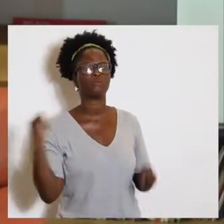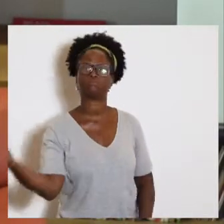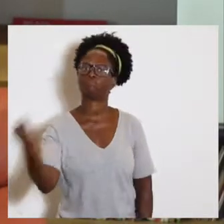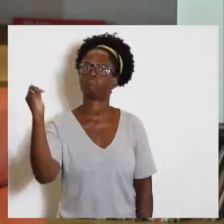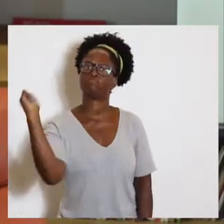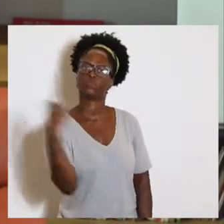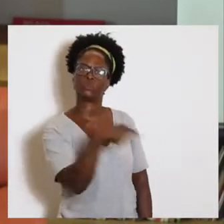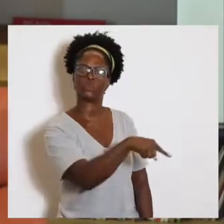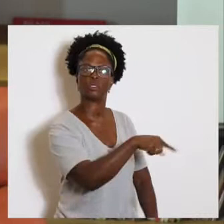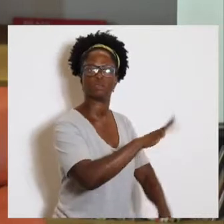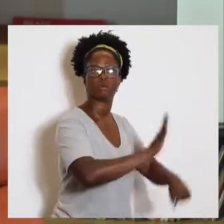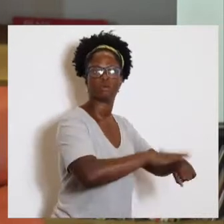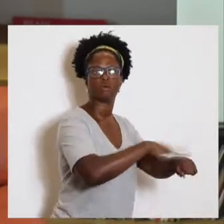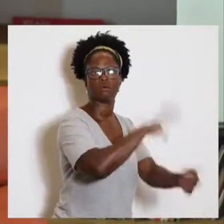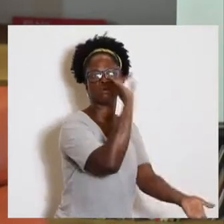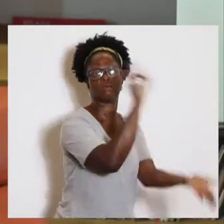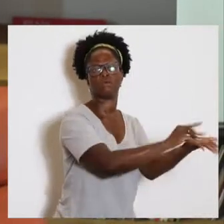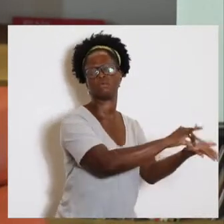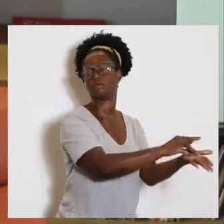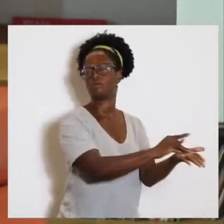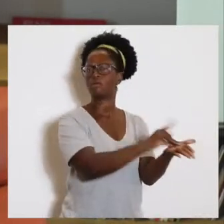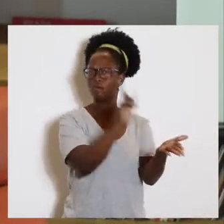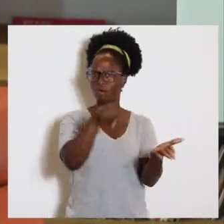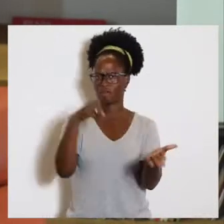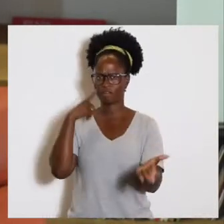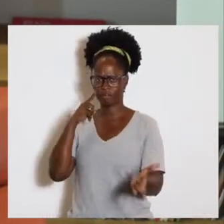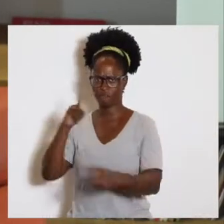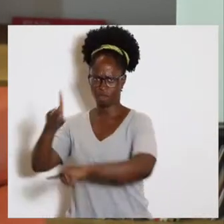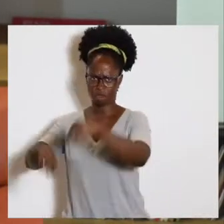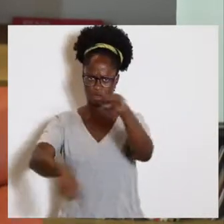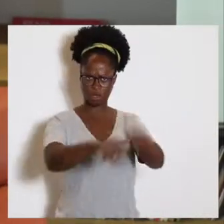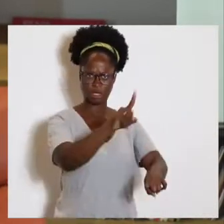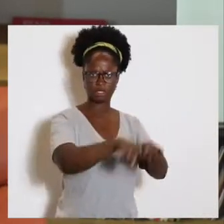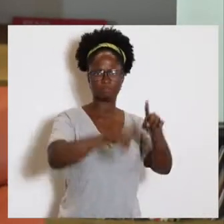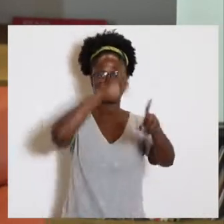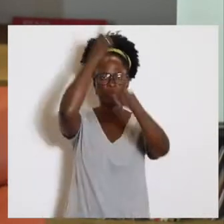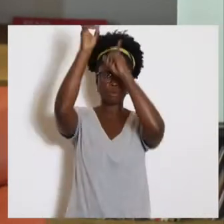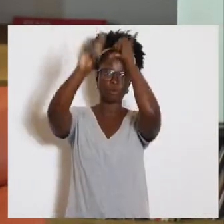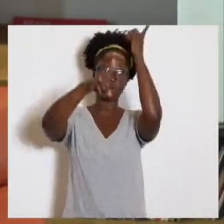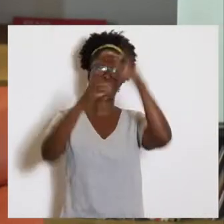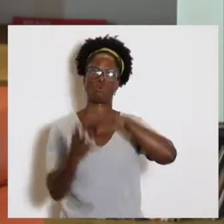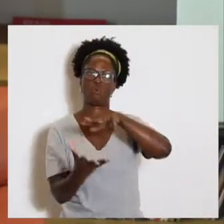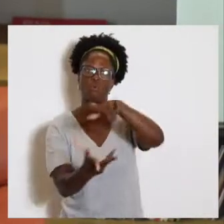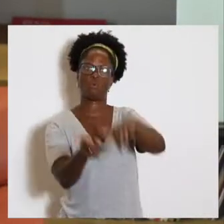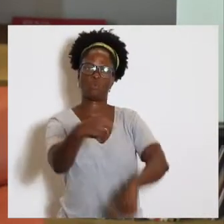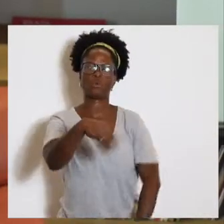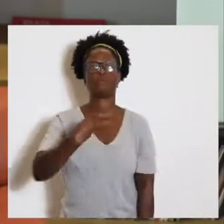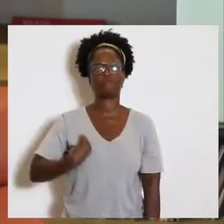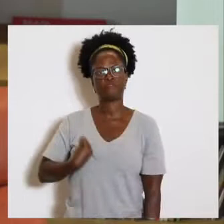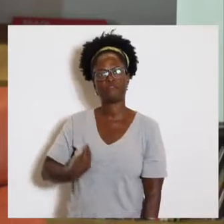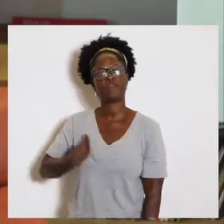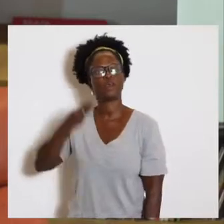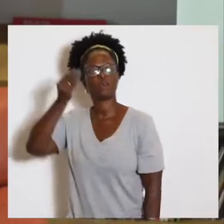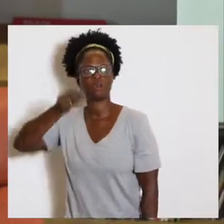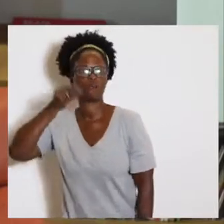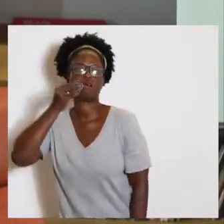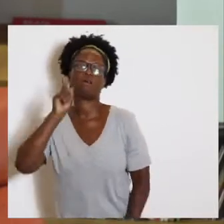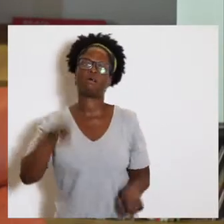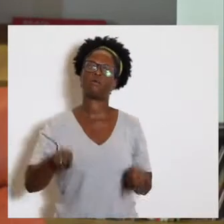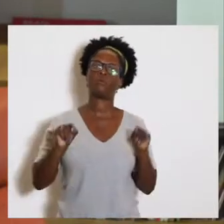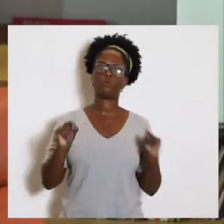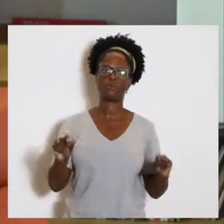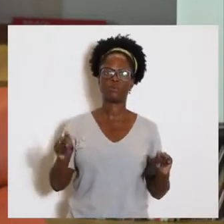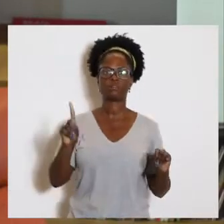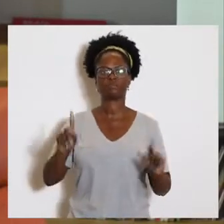importantes que o próprio real esses construtos que inventam o mundo no qual nós circulamos se